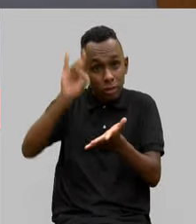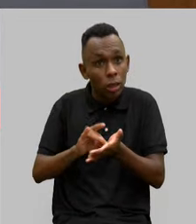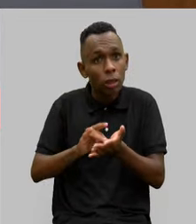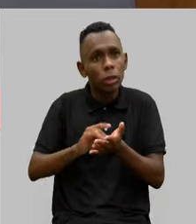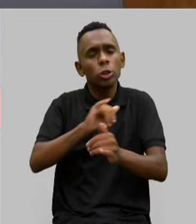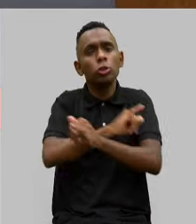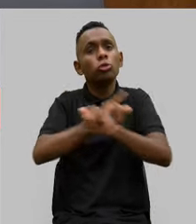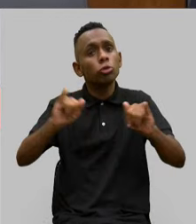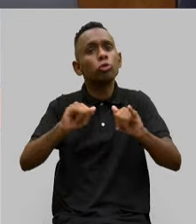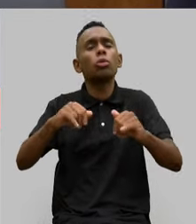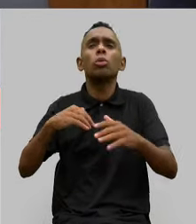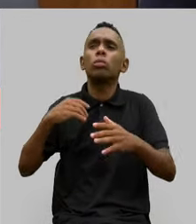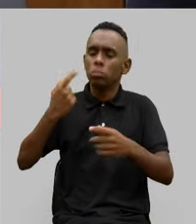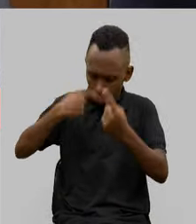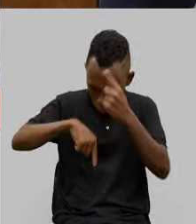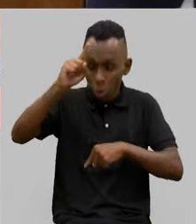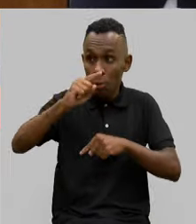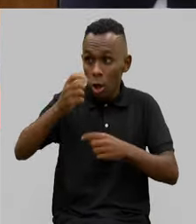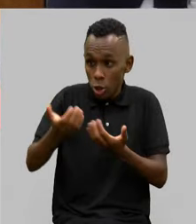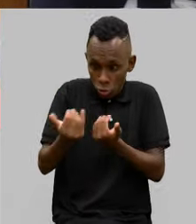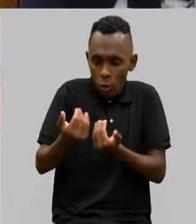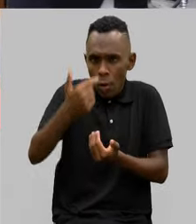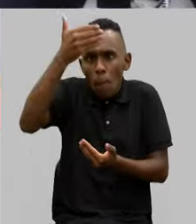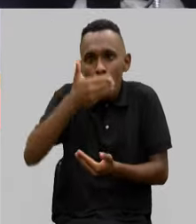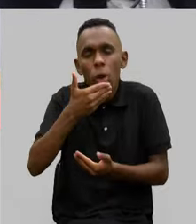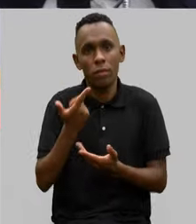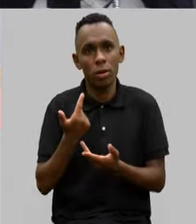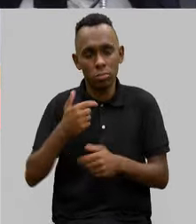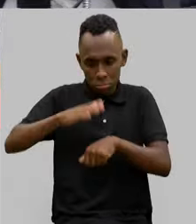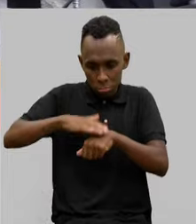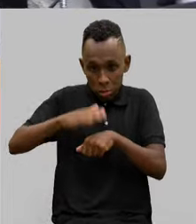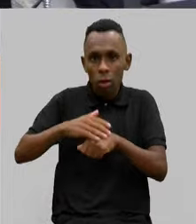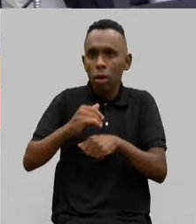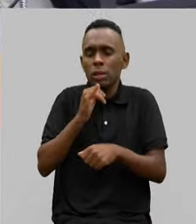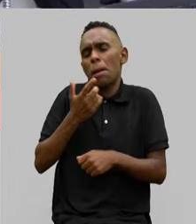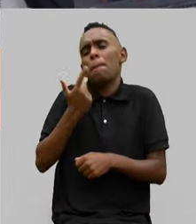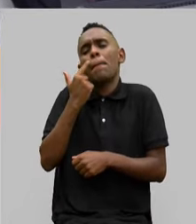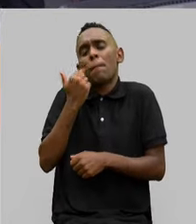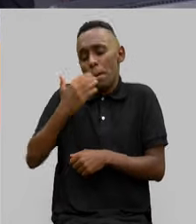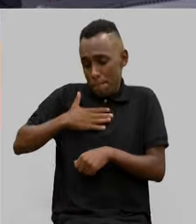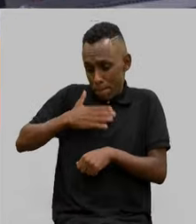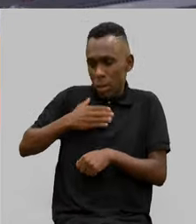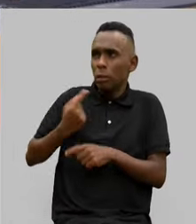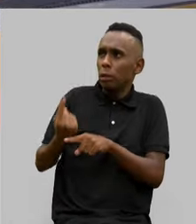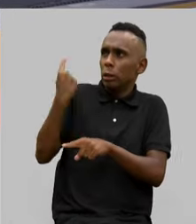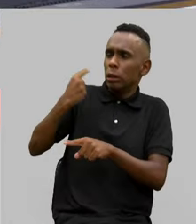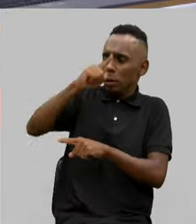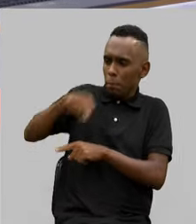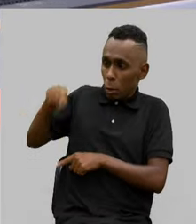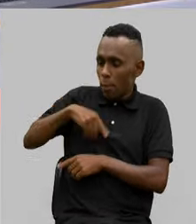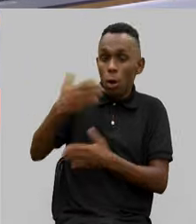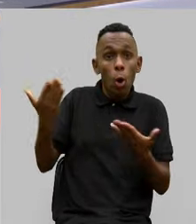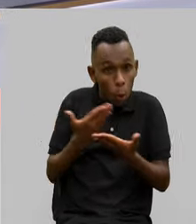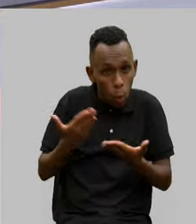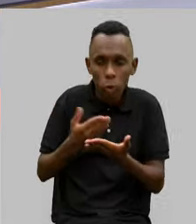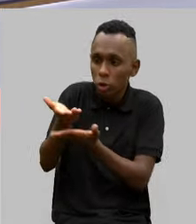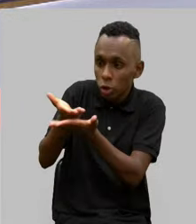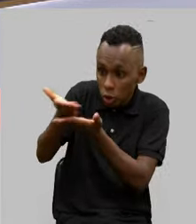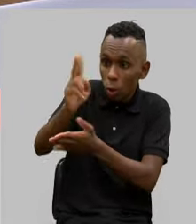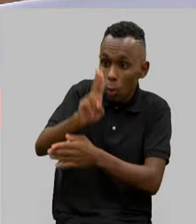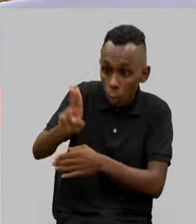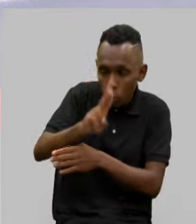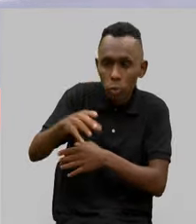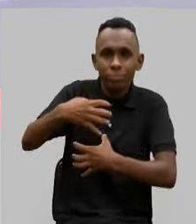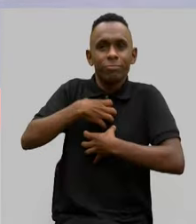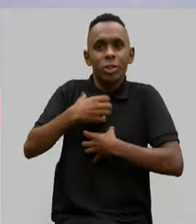dizia que rejuvene e eu pude comprovar através por exemplo do meu pai que antes me proibia de usar e hoje se trata e além de se